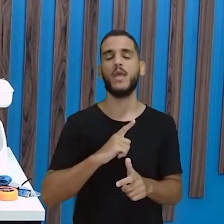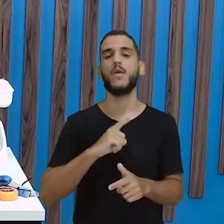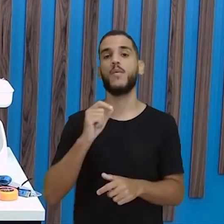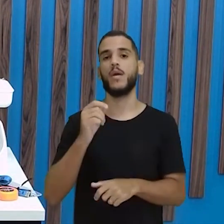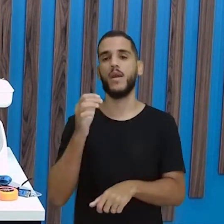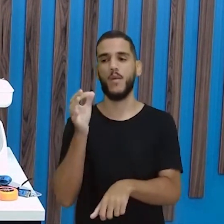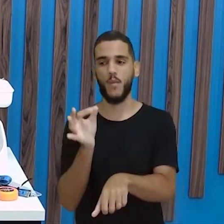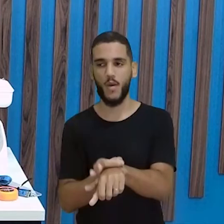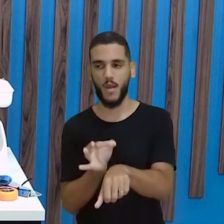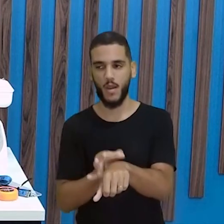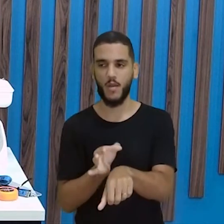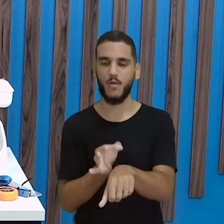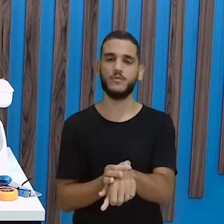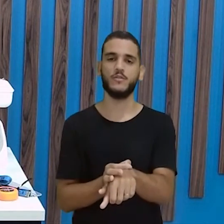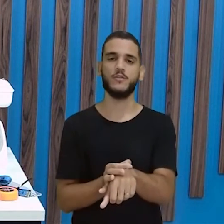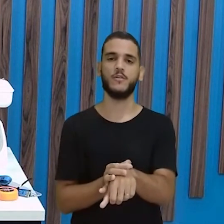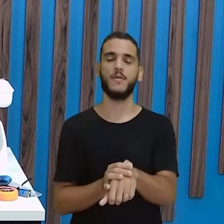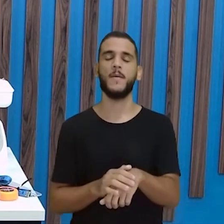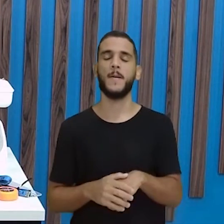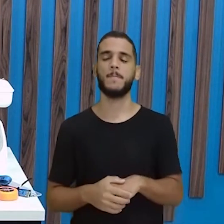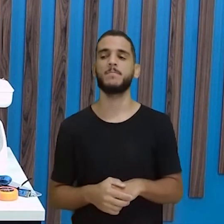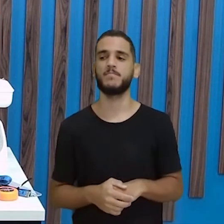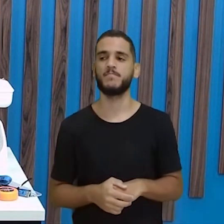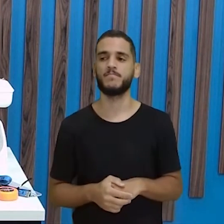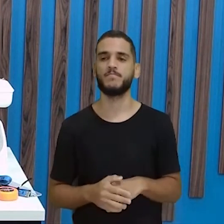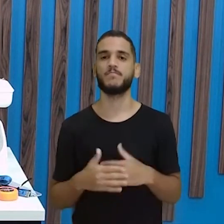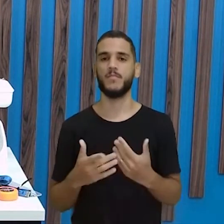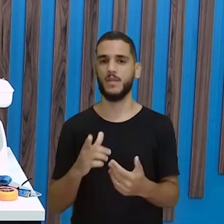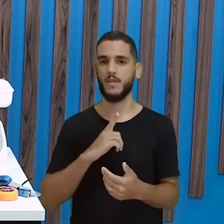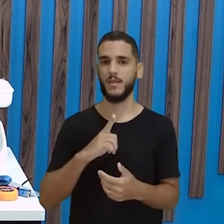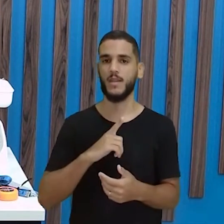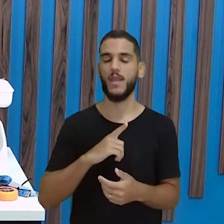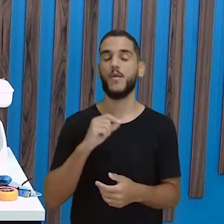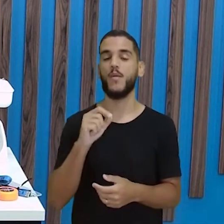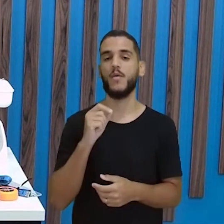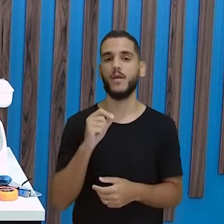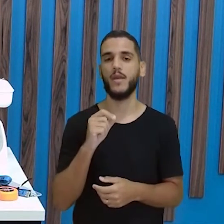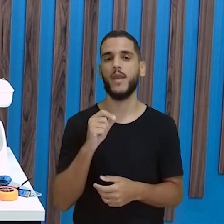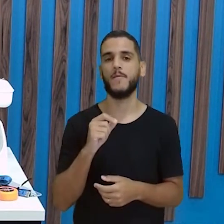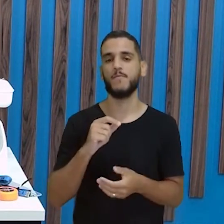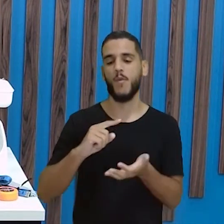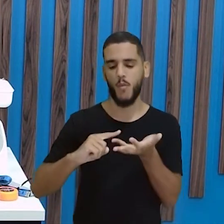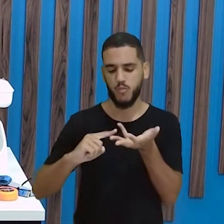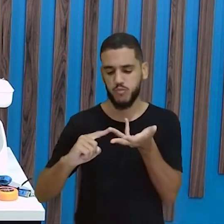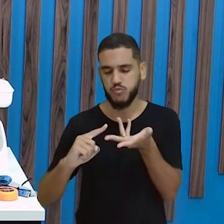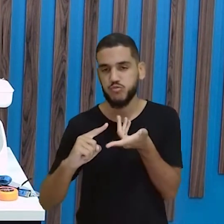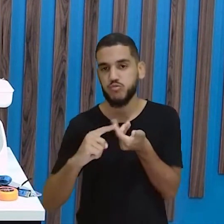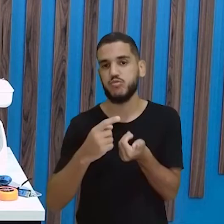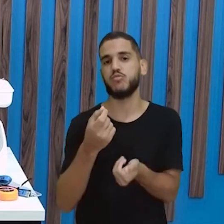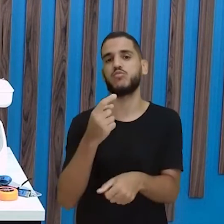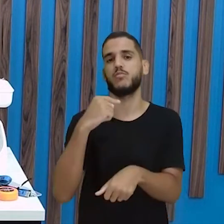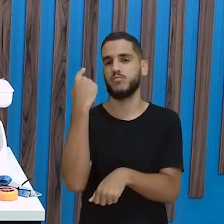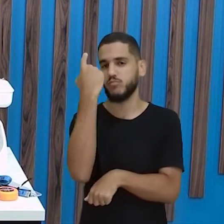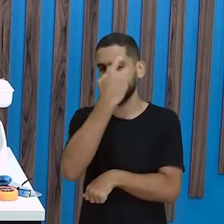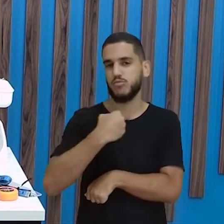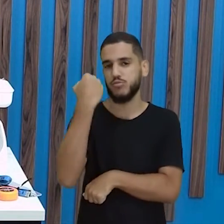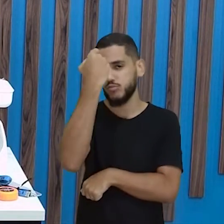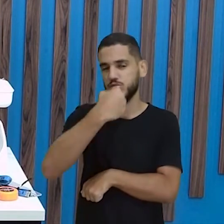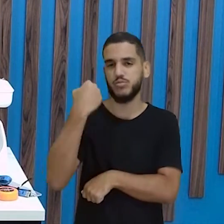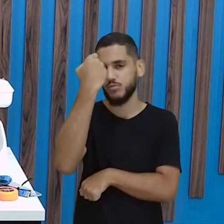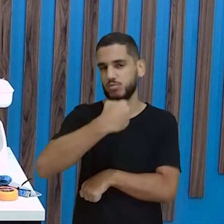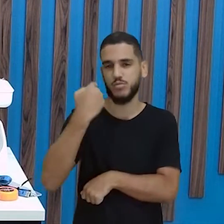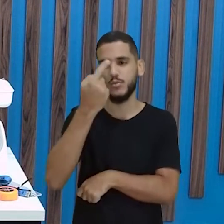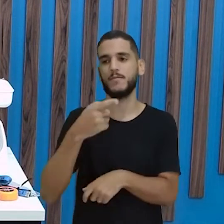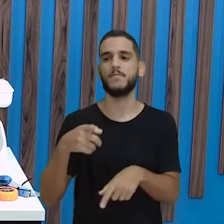relógio, né? E esse relógio, olha, tem um cronômetro, tá? Eu tenho esse